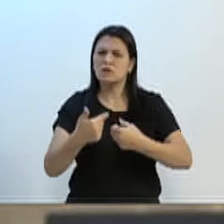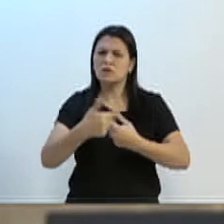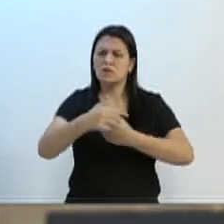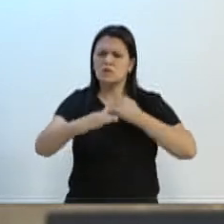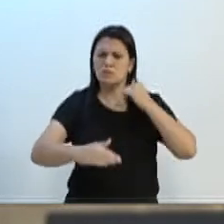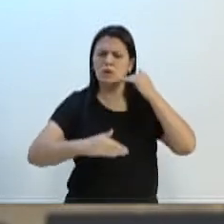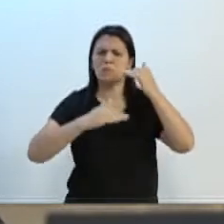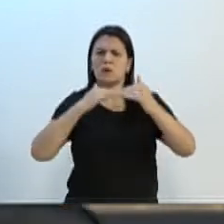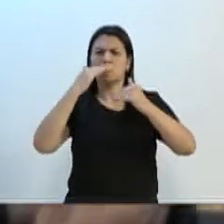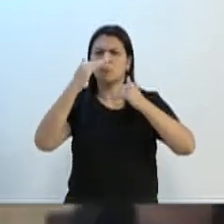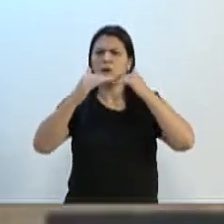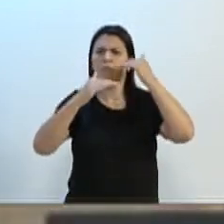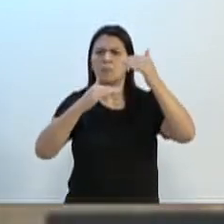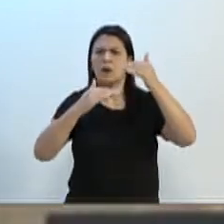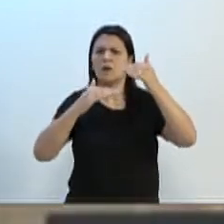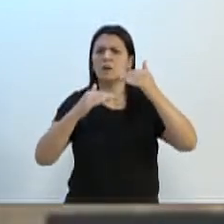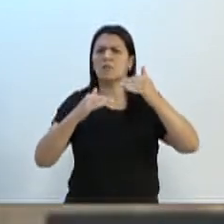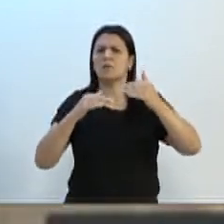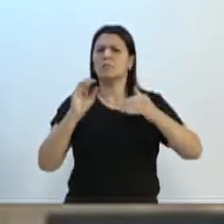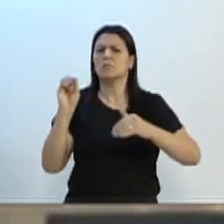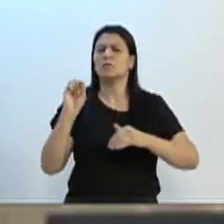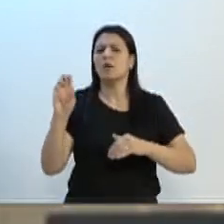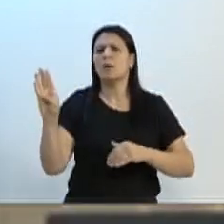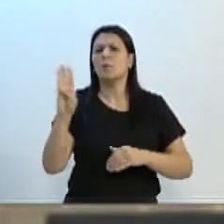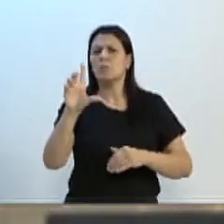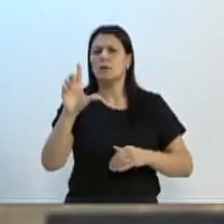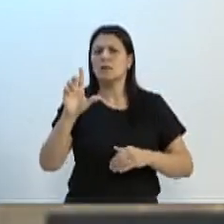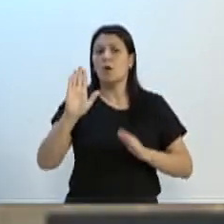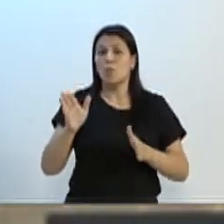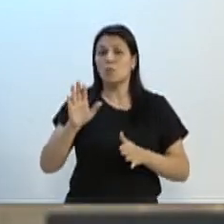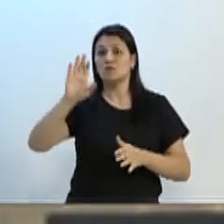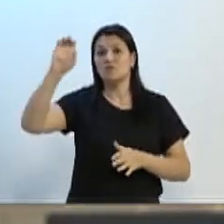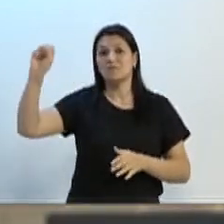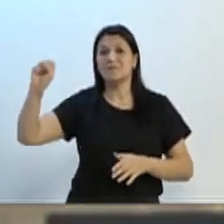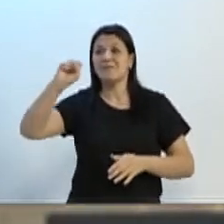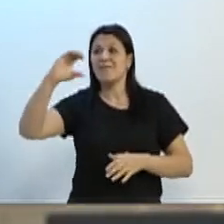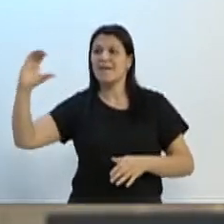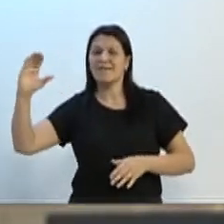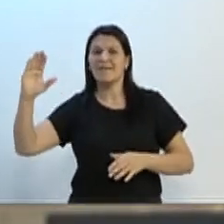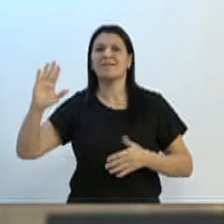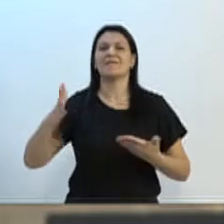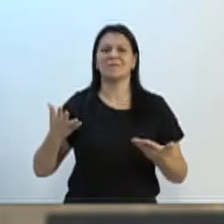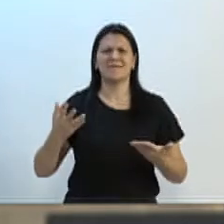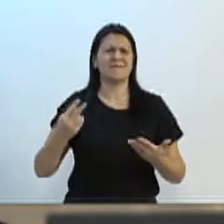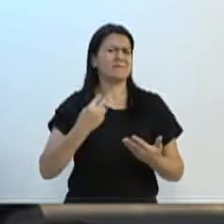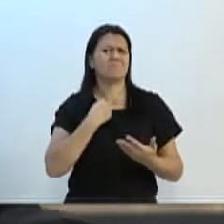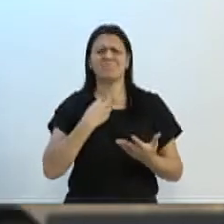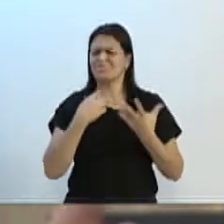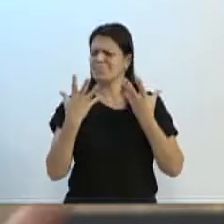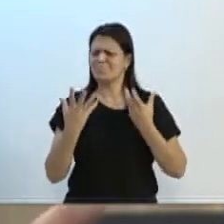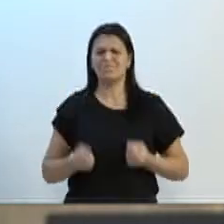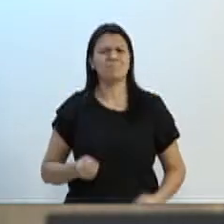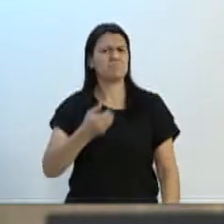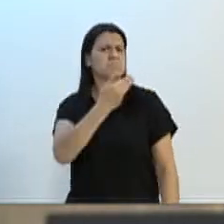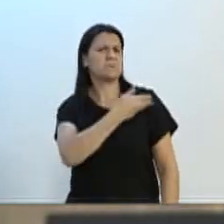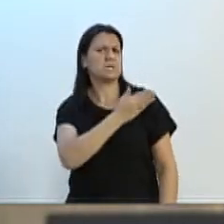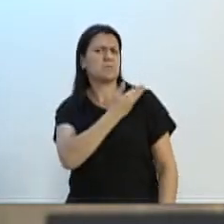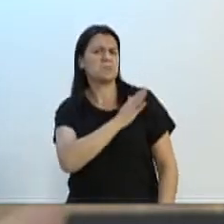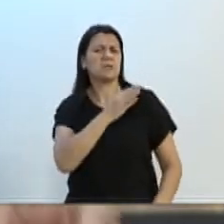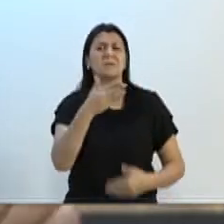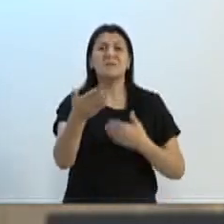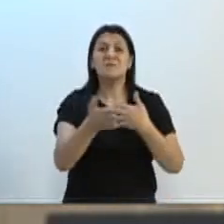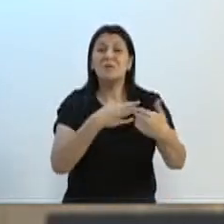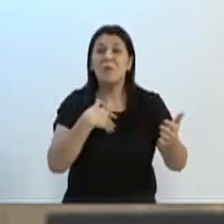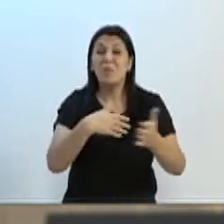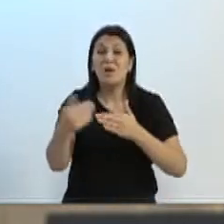que tem, ser o que é Blumenau hoje no cenário catarinense nacional. Então não vamos admitir nenhum tipo de preconceito com as pessoas que vieram de qualquer lugar do